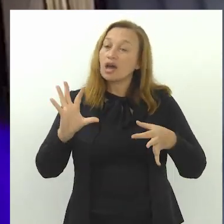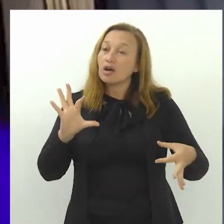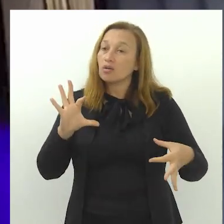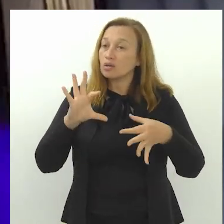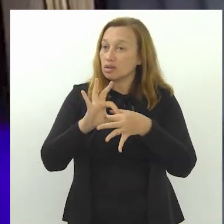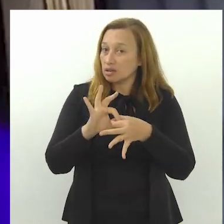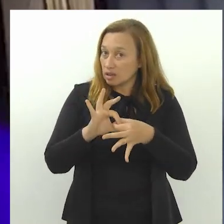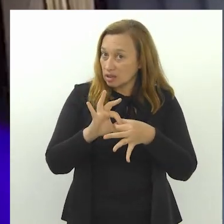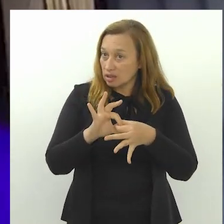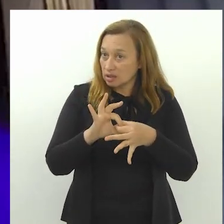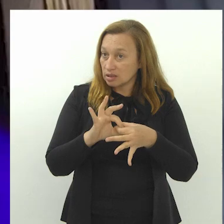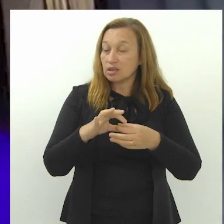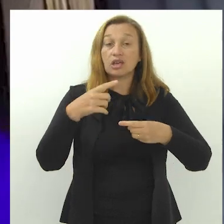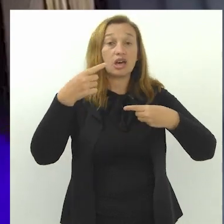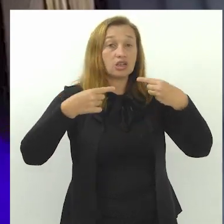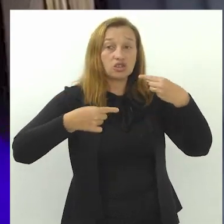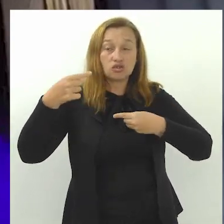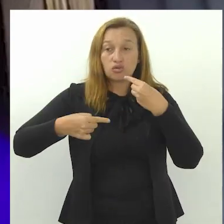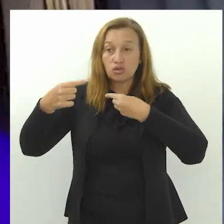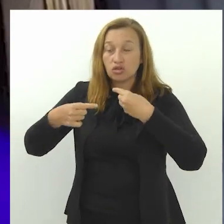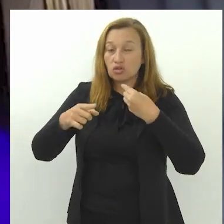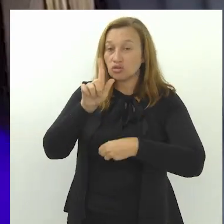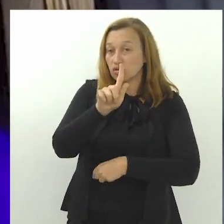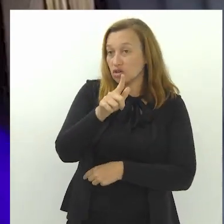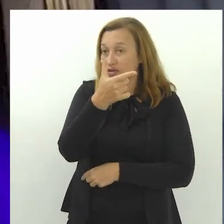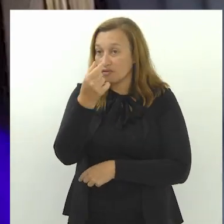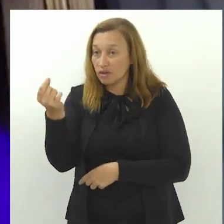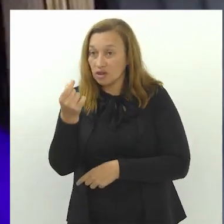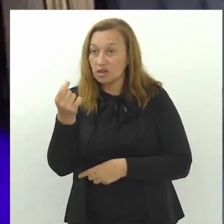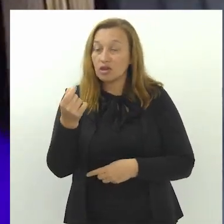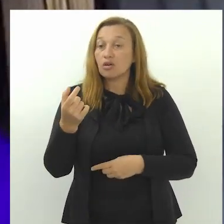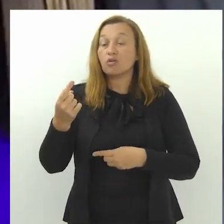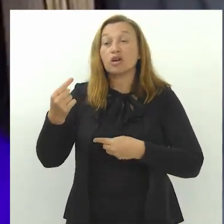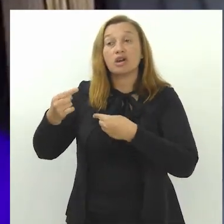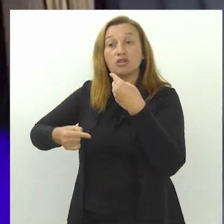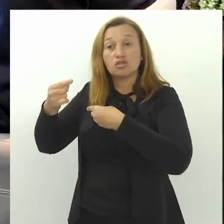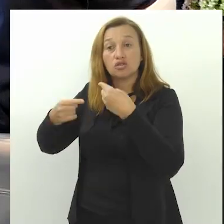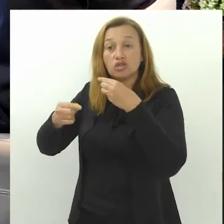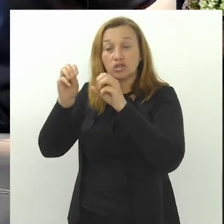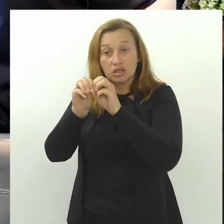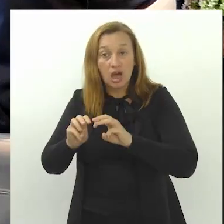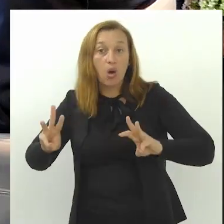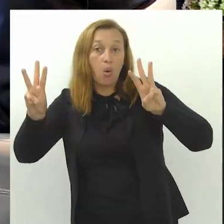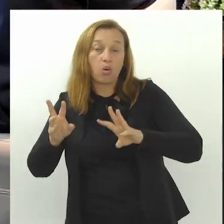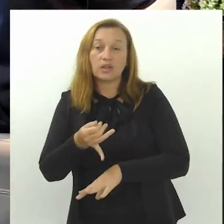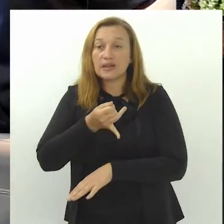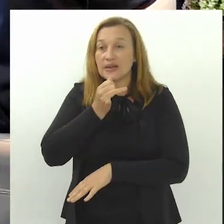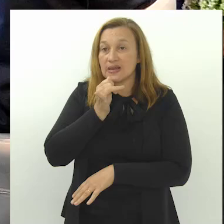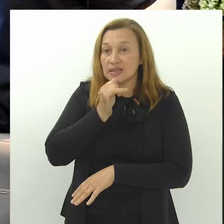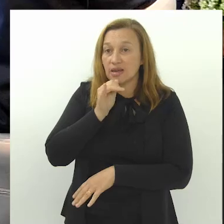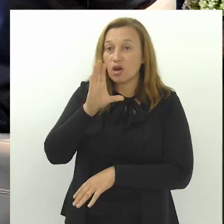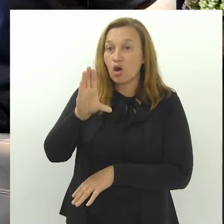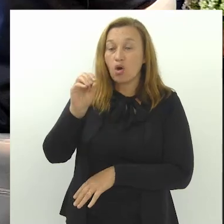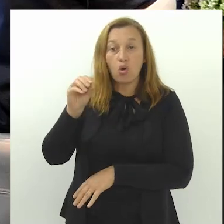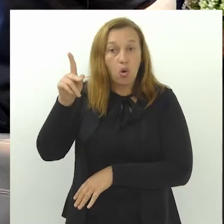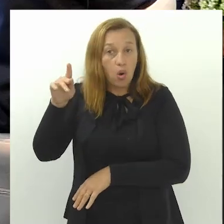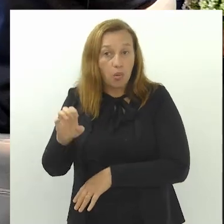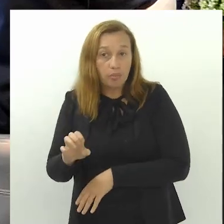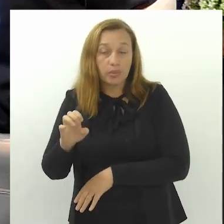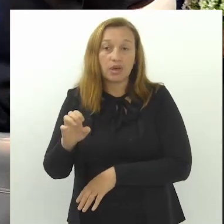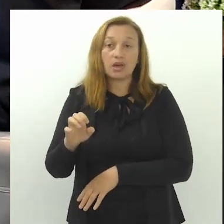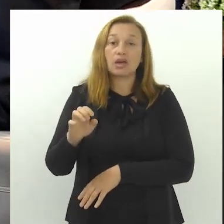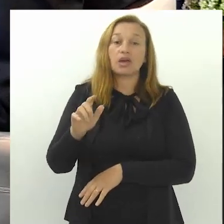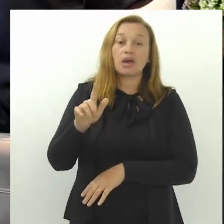que se estabelece entre o que é discutido no G20 e o que é discutido na ONU, por exemplo, na